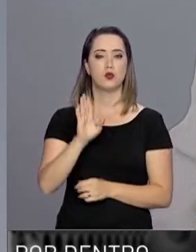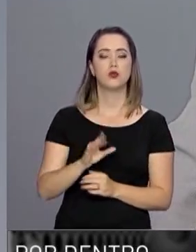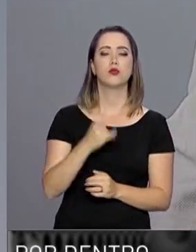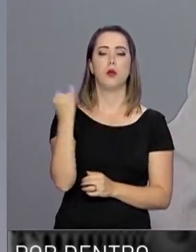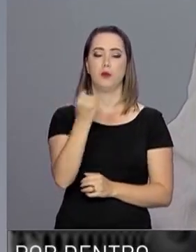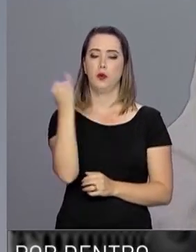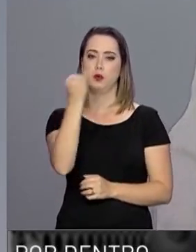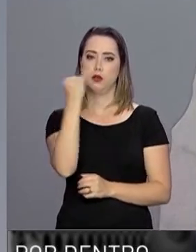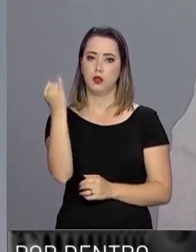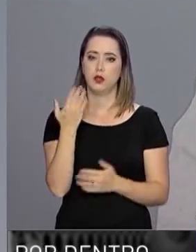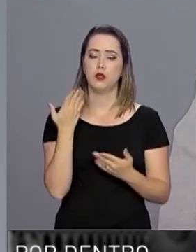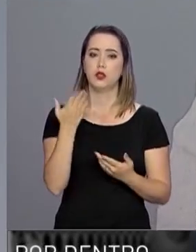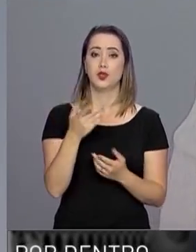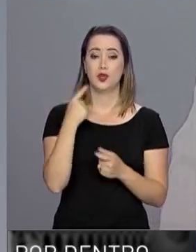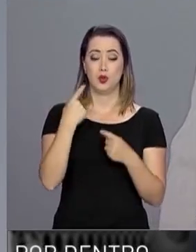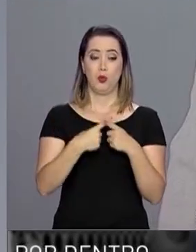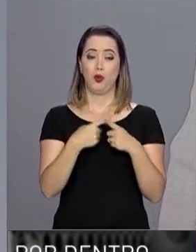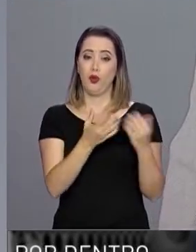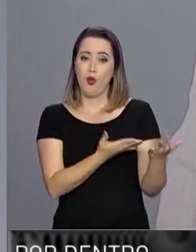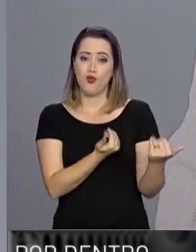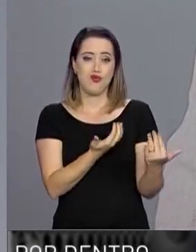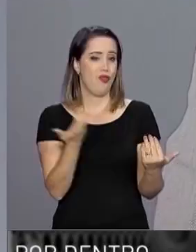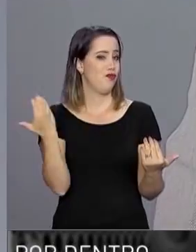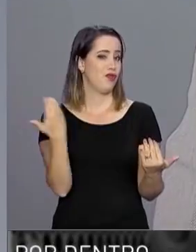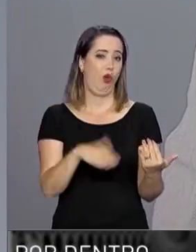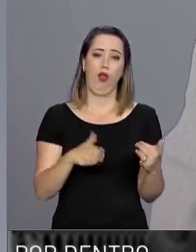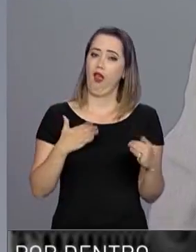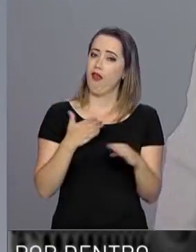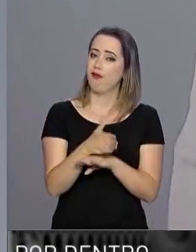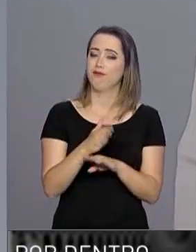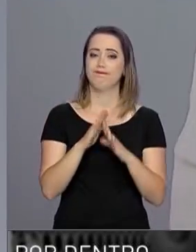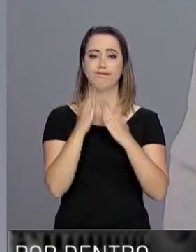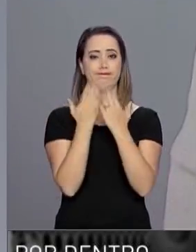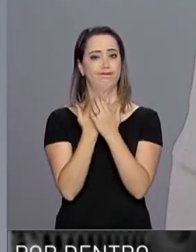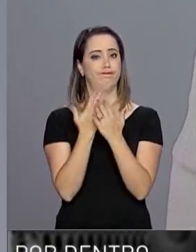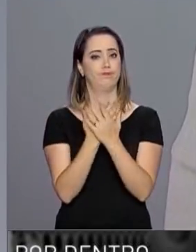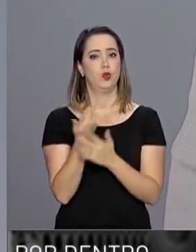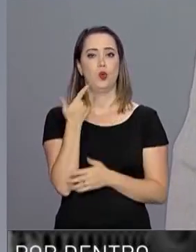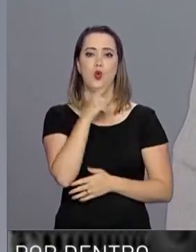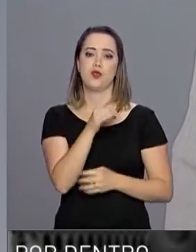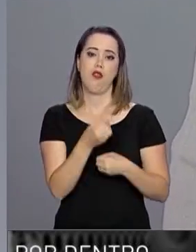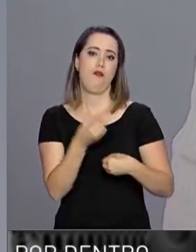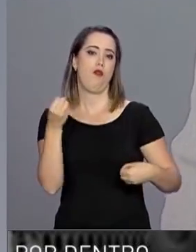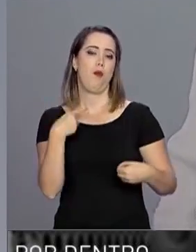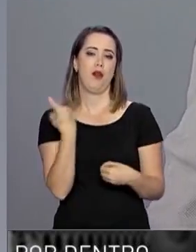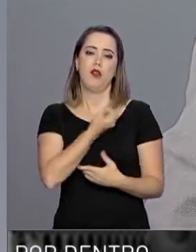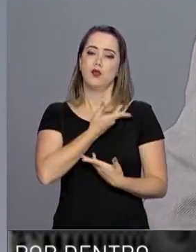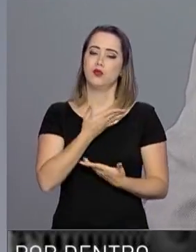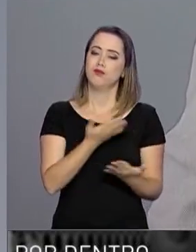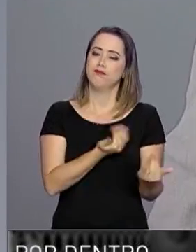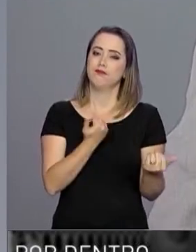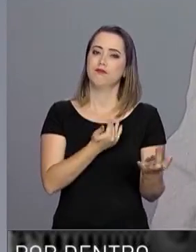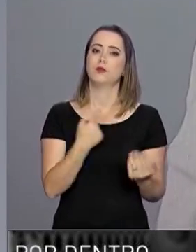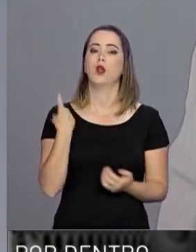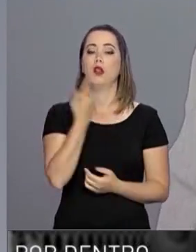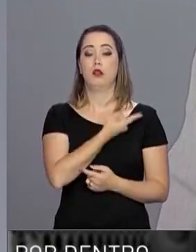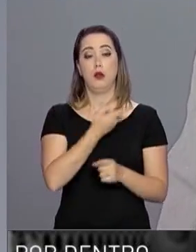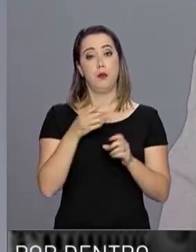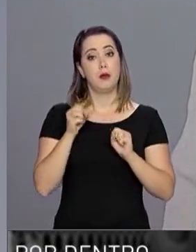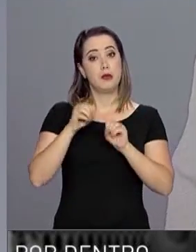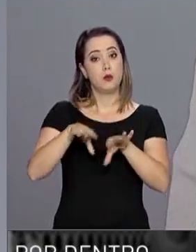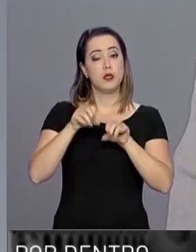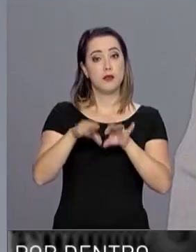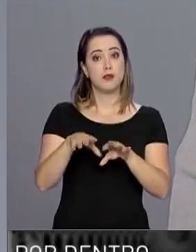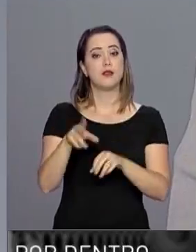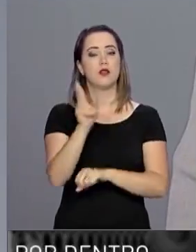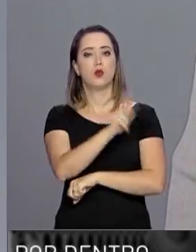Os jovens estão desistindo de ir para as escolas, nós não estamos conseguindo formar os nossos jovens. Nós temos a prioridade de formação